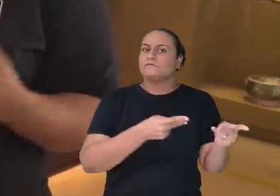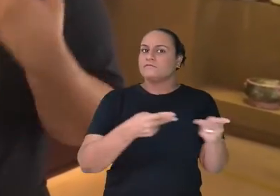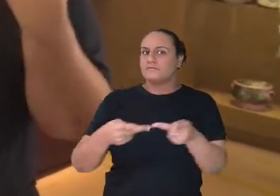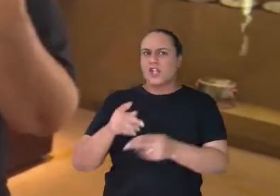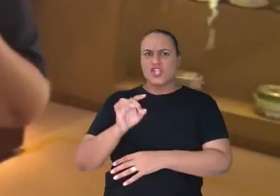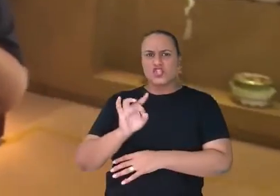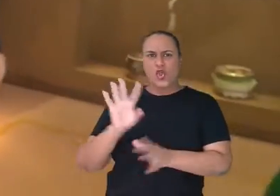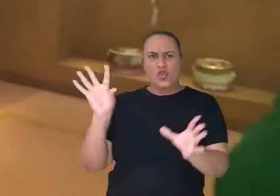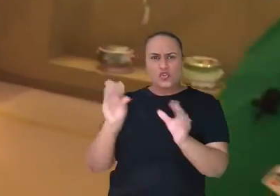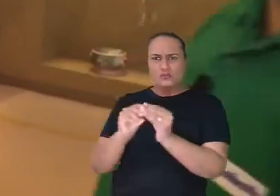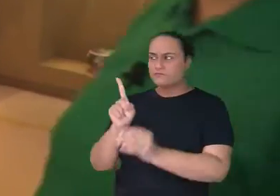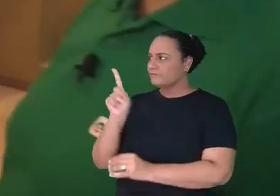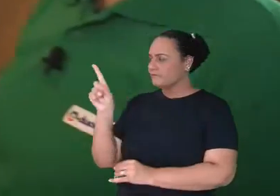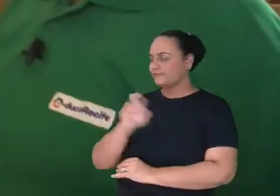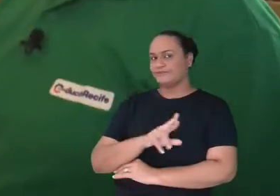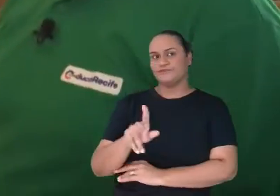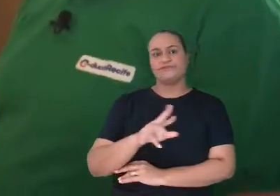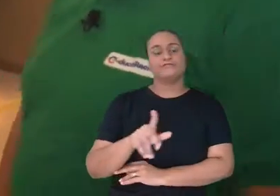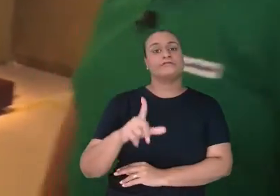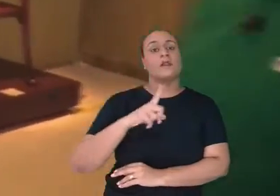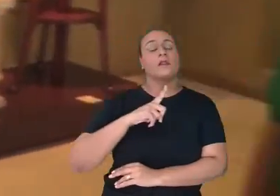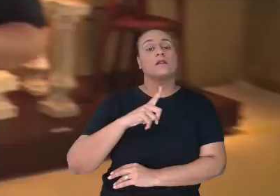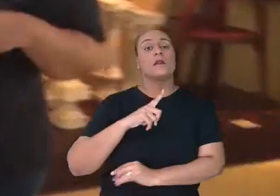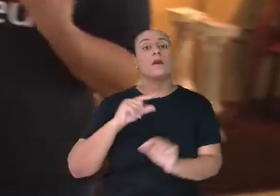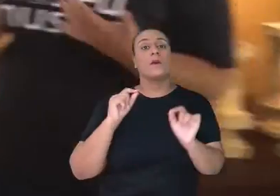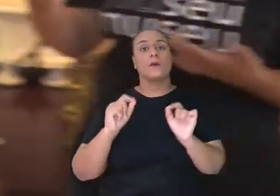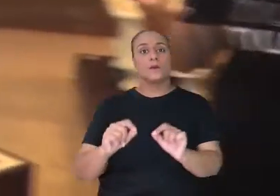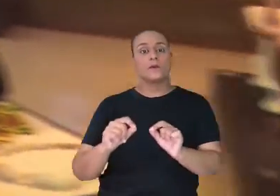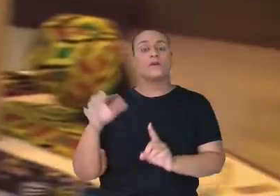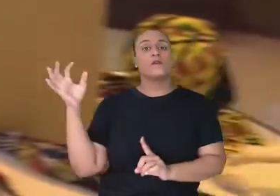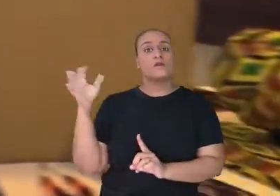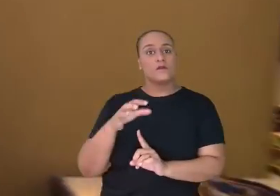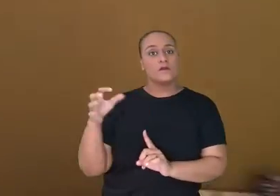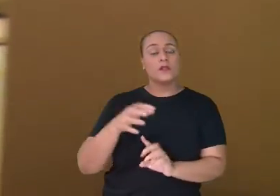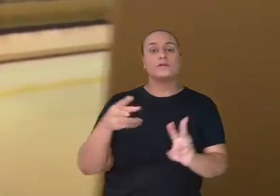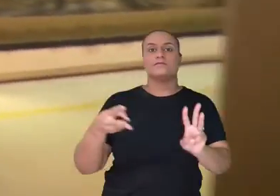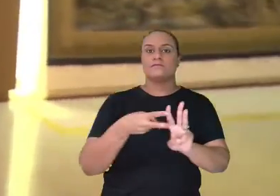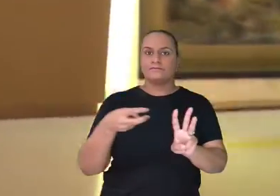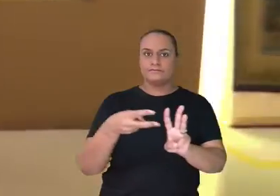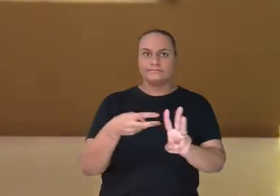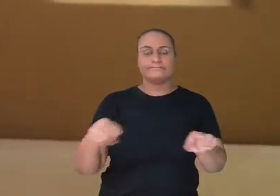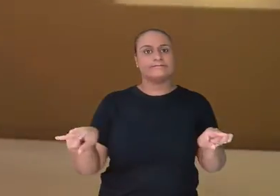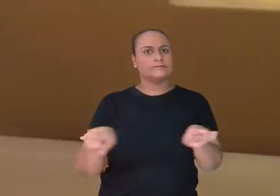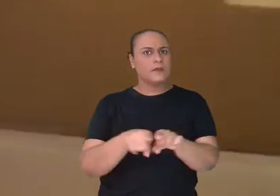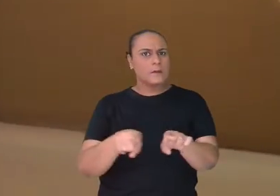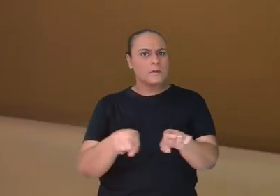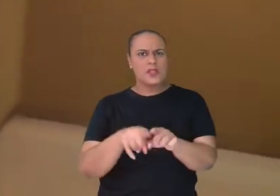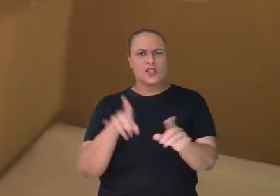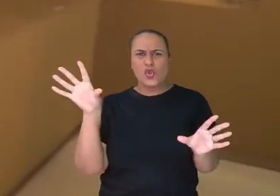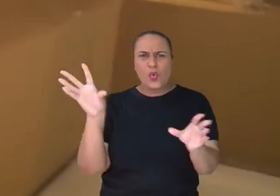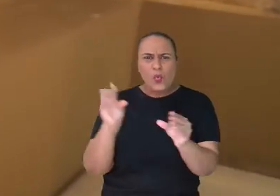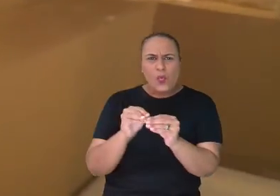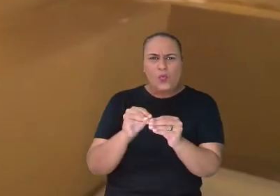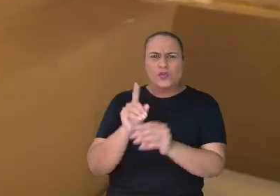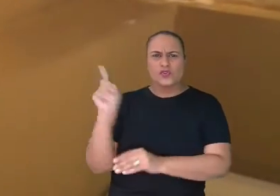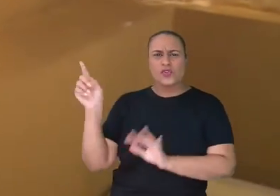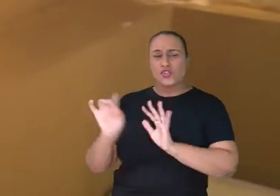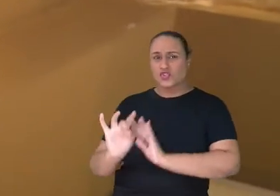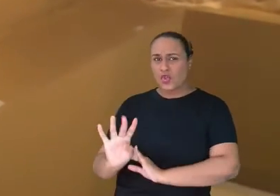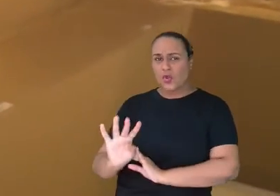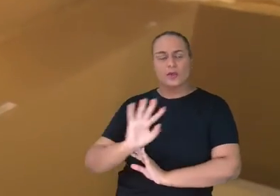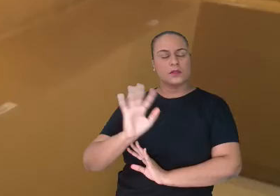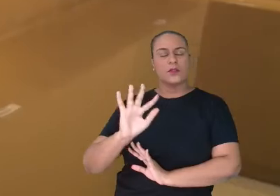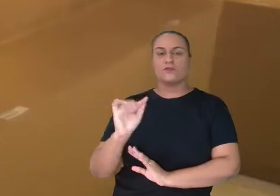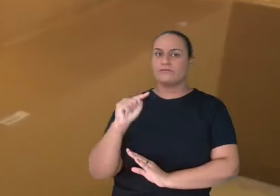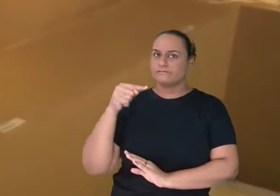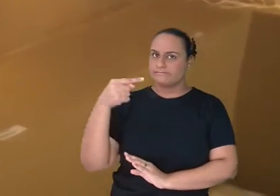isso. Ali a gente tem influência indígena, que também não se resume a isso, e a gente vai ver um pouquinho mais na